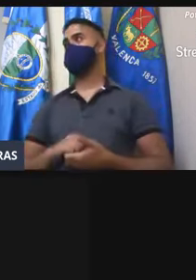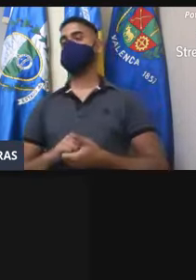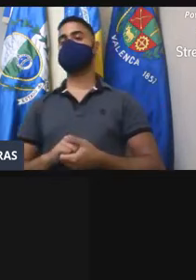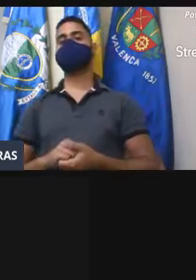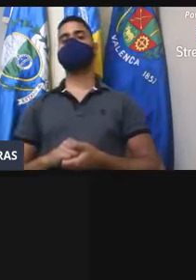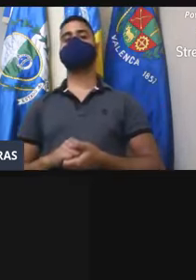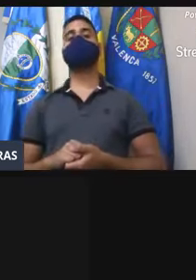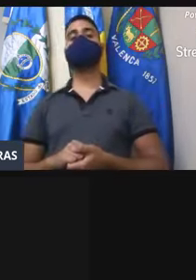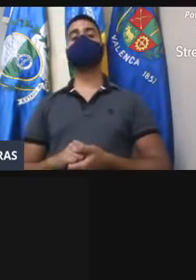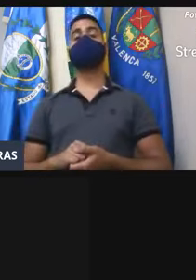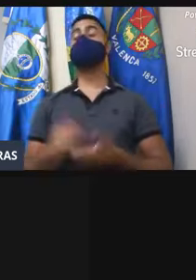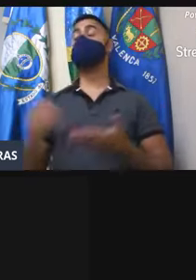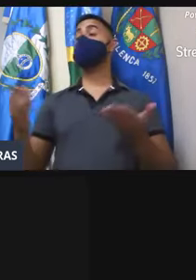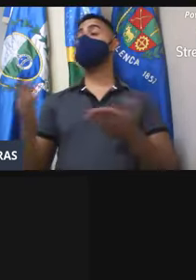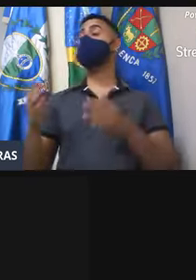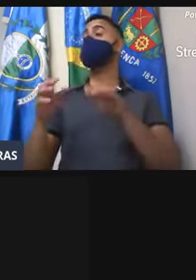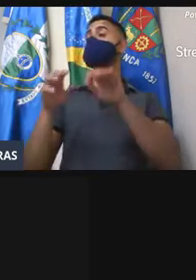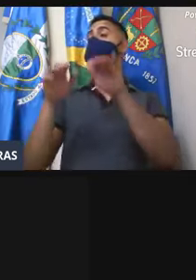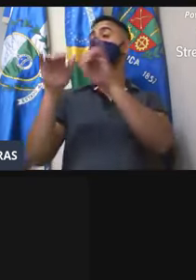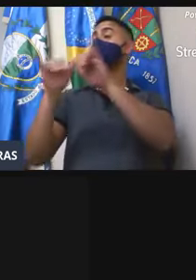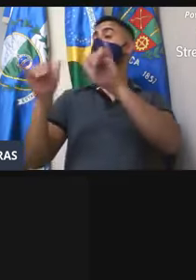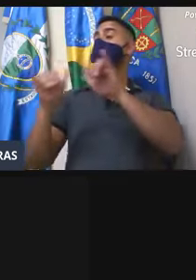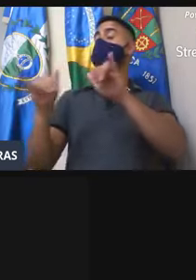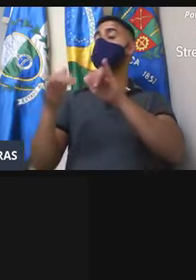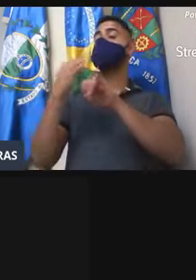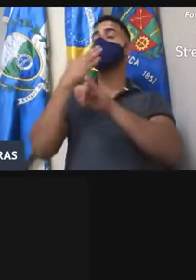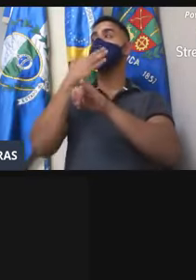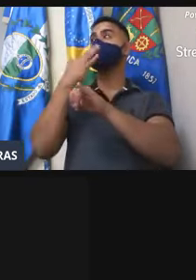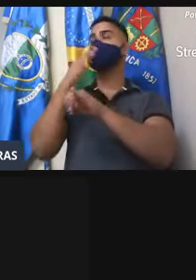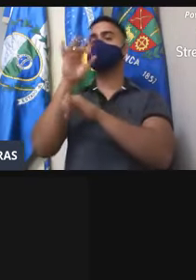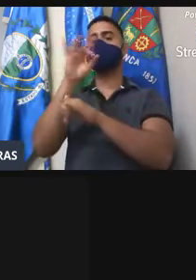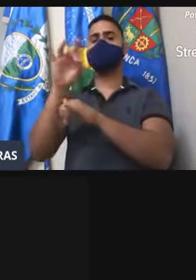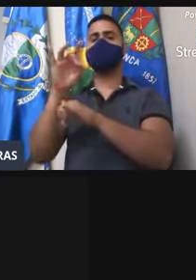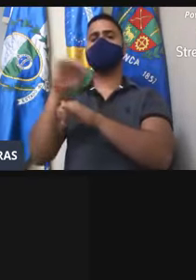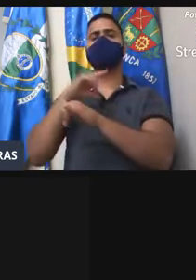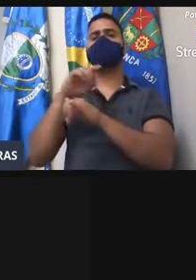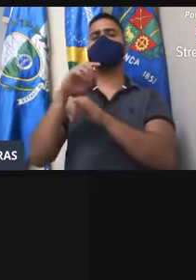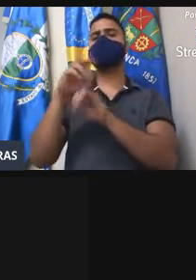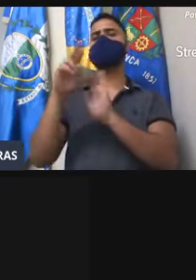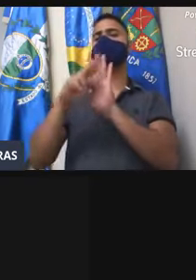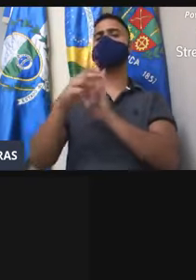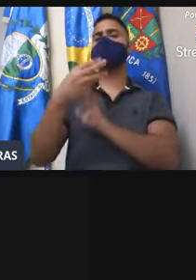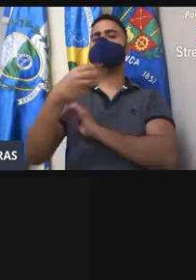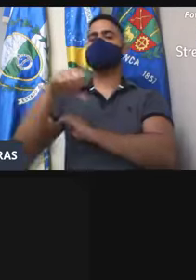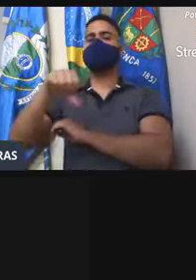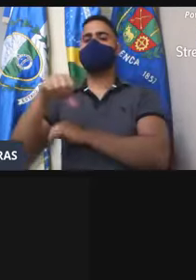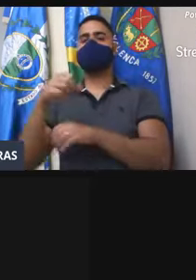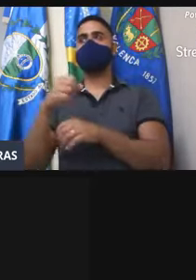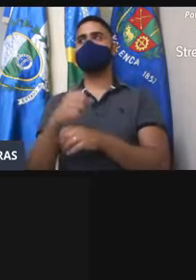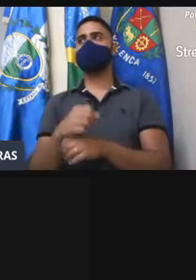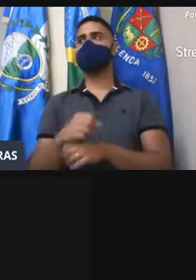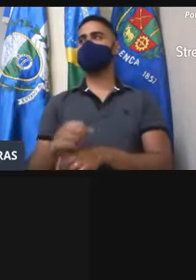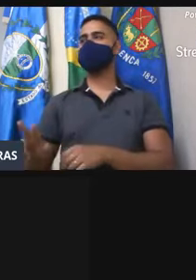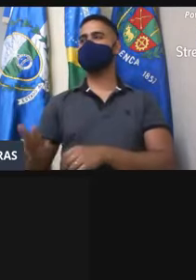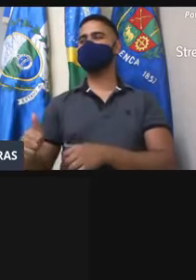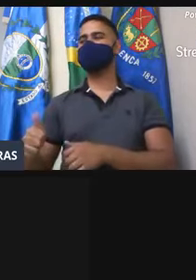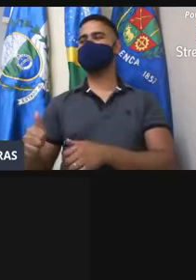Trouxemos para conhecimento dos senhores a Resolução 39, de 9 de dezembro de